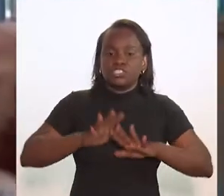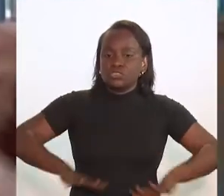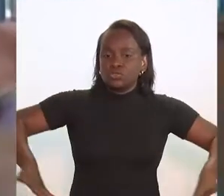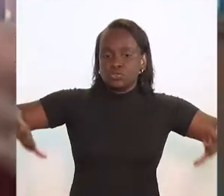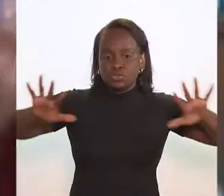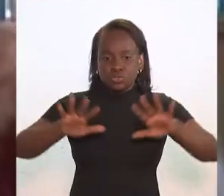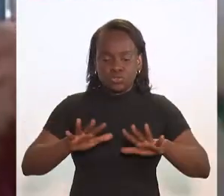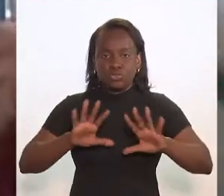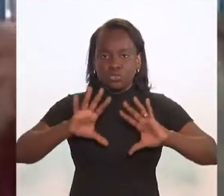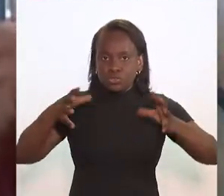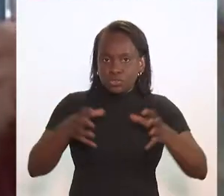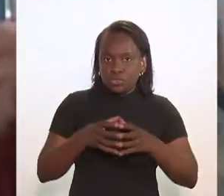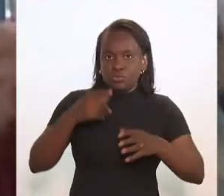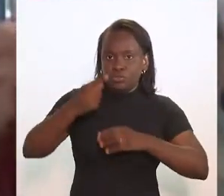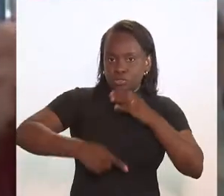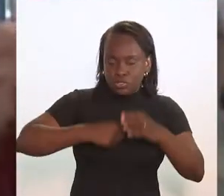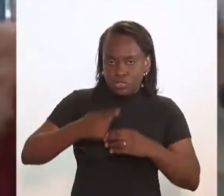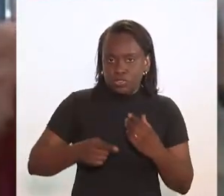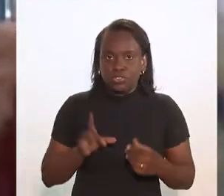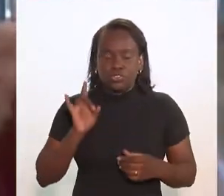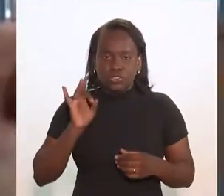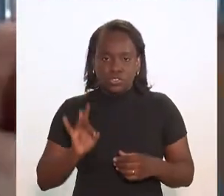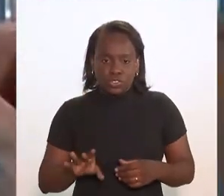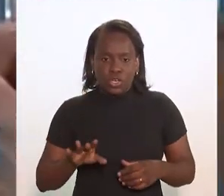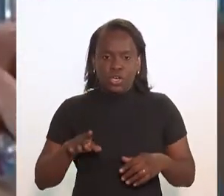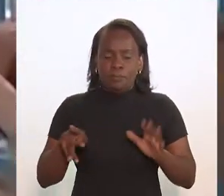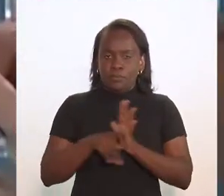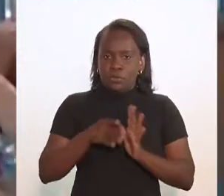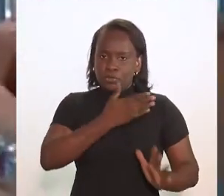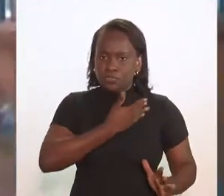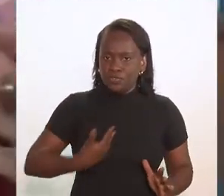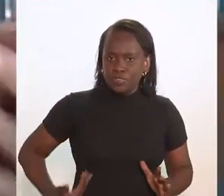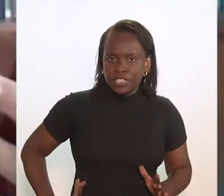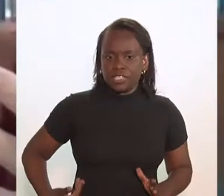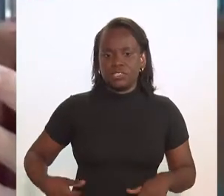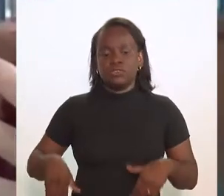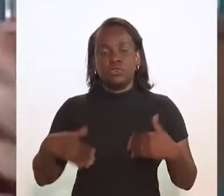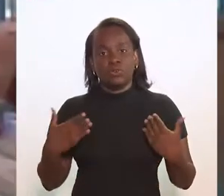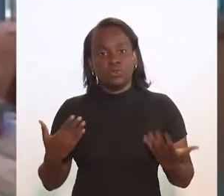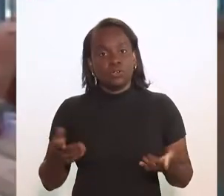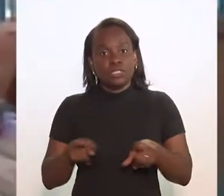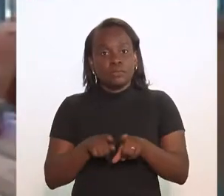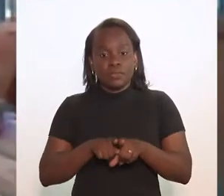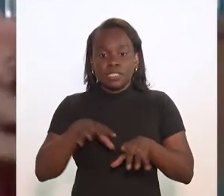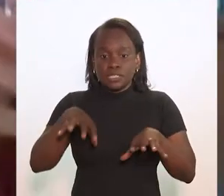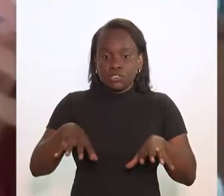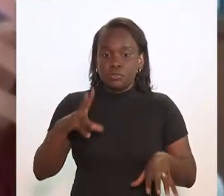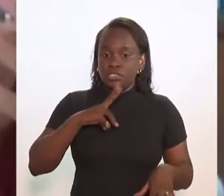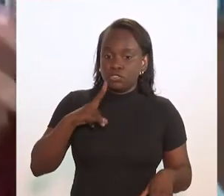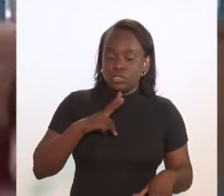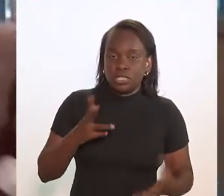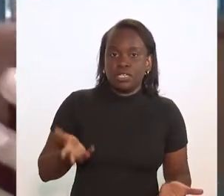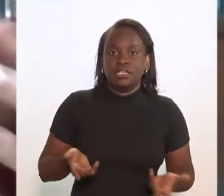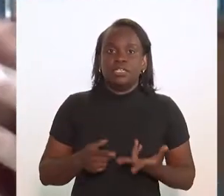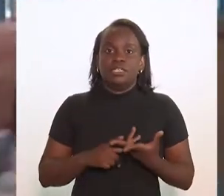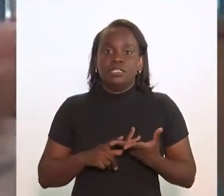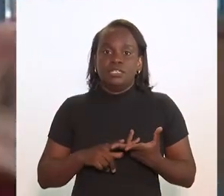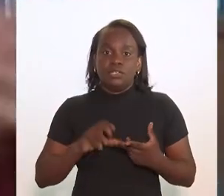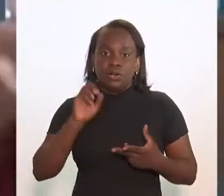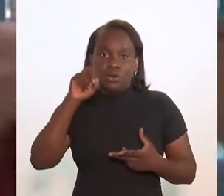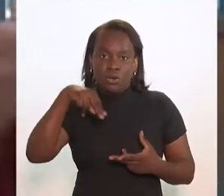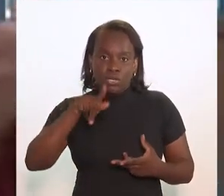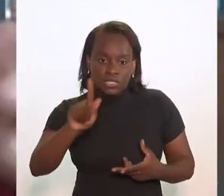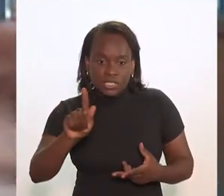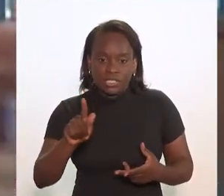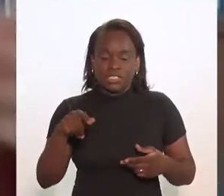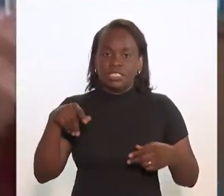chamada geral da comunidade internacional, não só a nível dos governos, mas o setor privado,